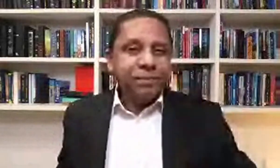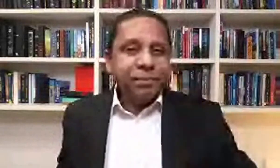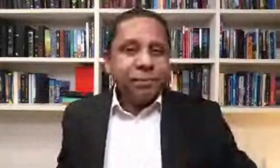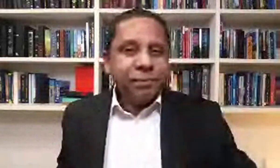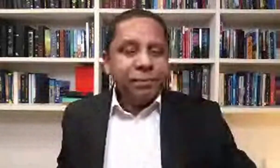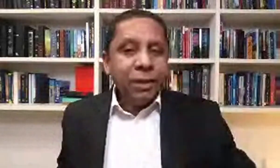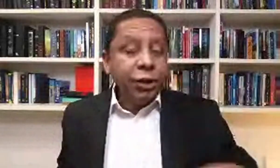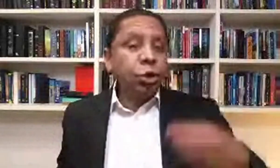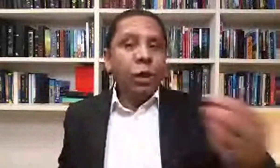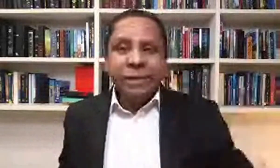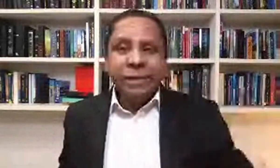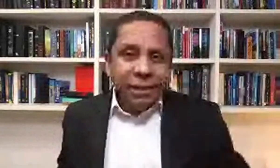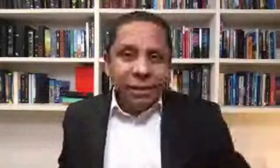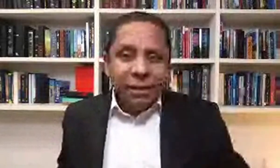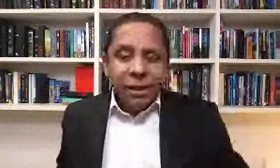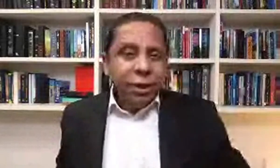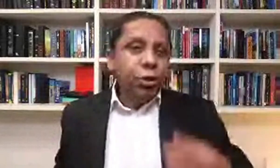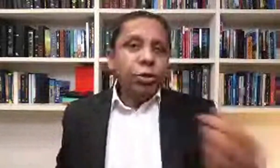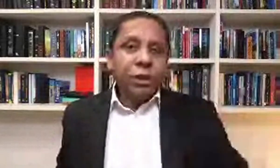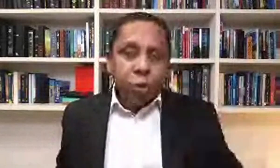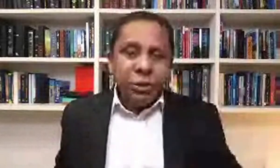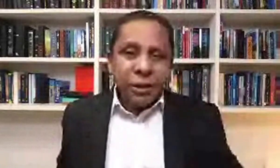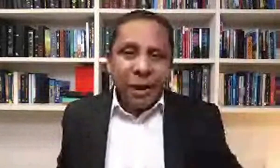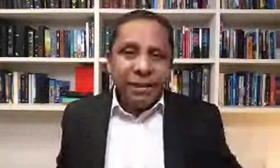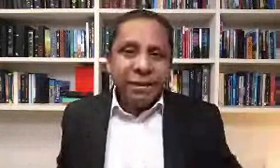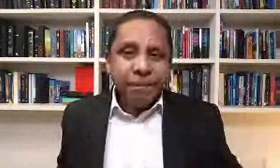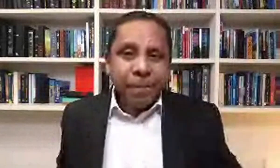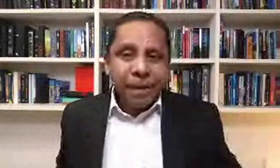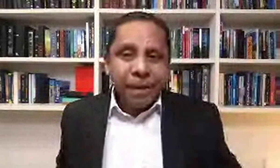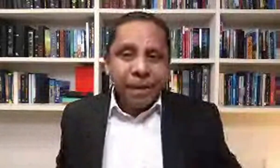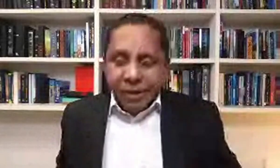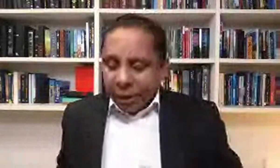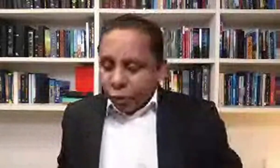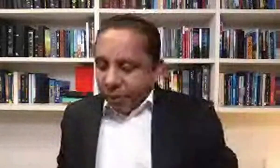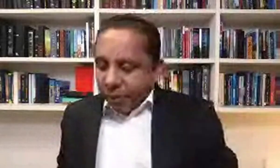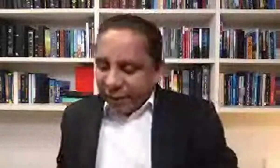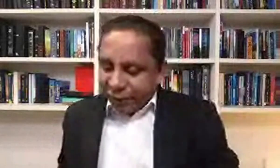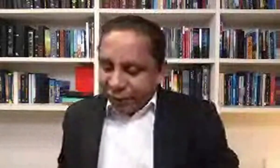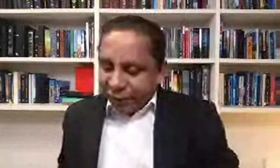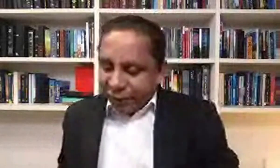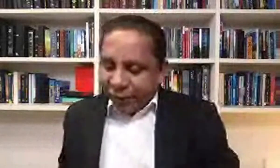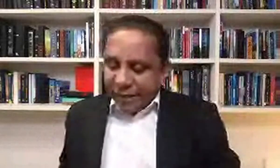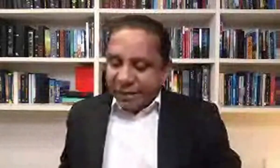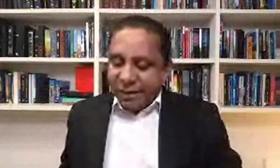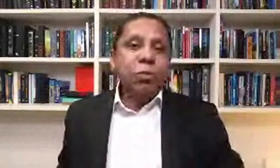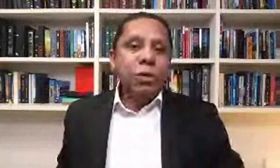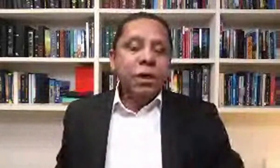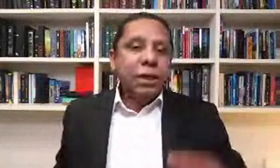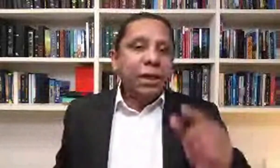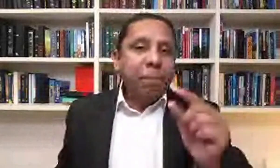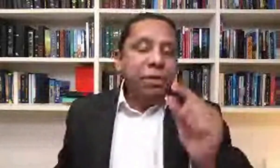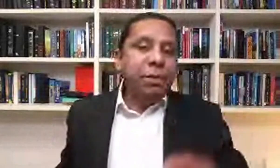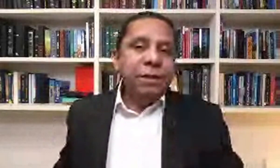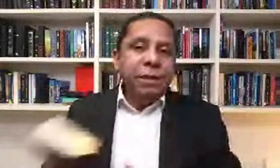pagãs de idolatria e de outras coisas mais. E é justamente a fase que a Bíblia diz